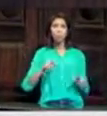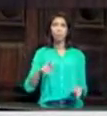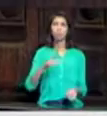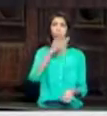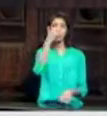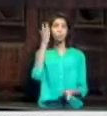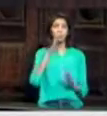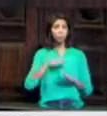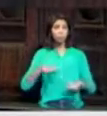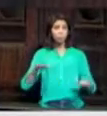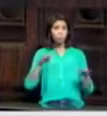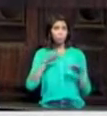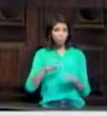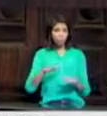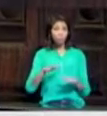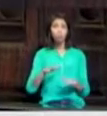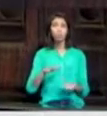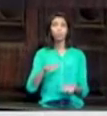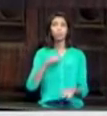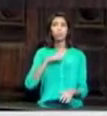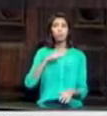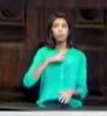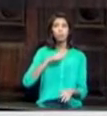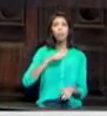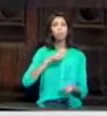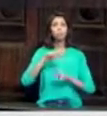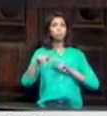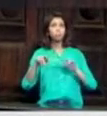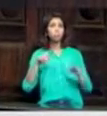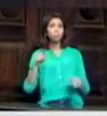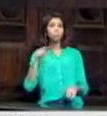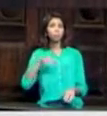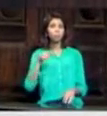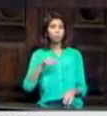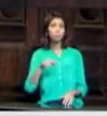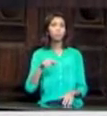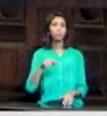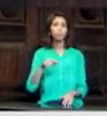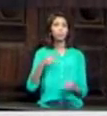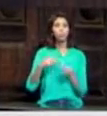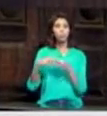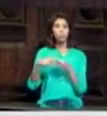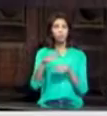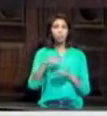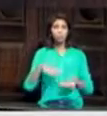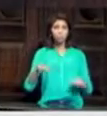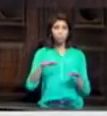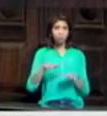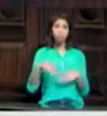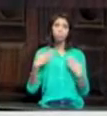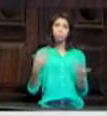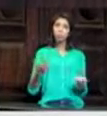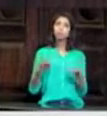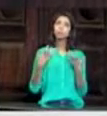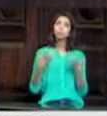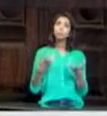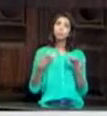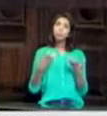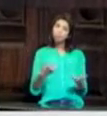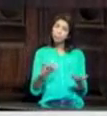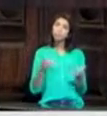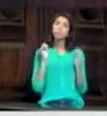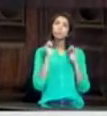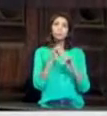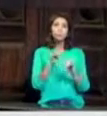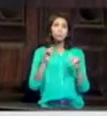cidadãos e cidadãs de diferentes cidades, sobretudo aqui na região metropolitana, evidentemente. Portanto, eu queria manifestar